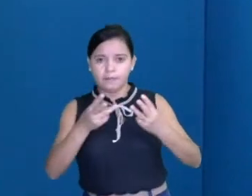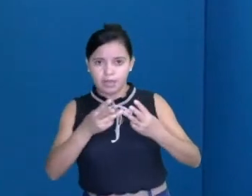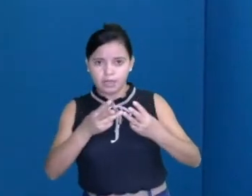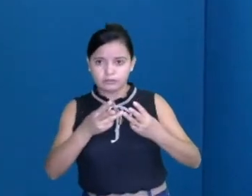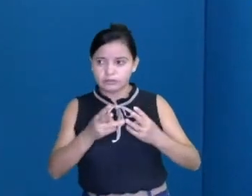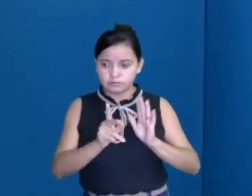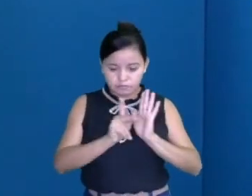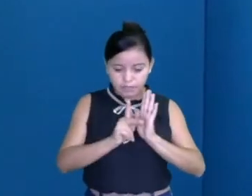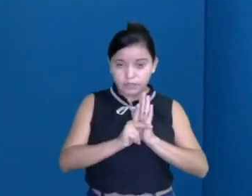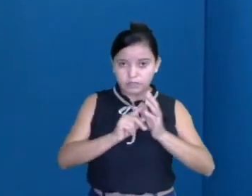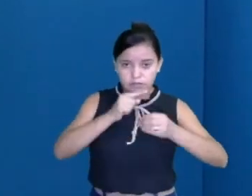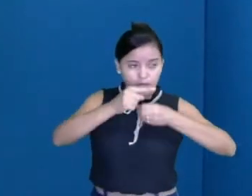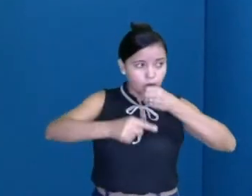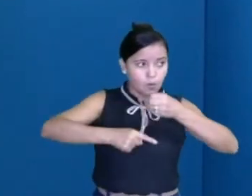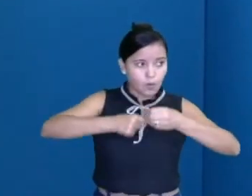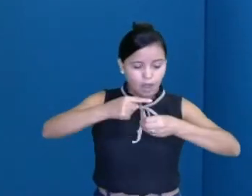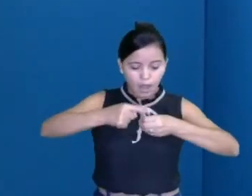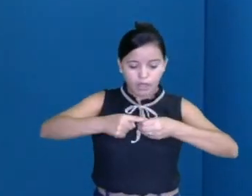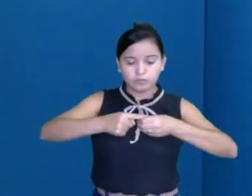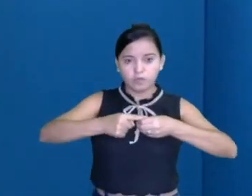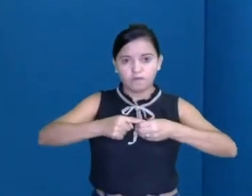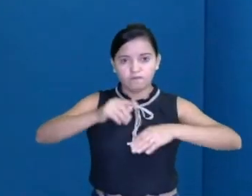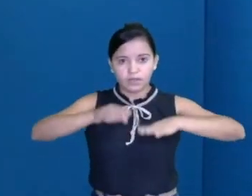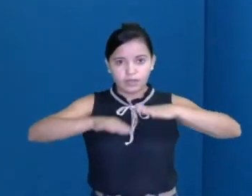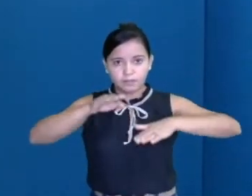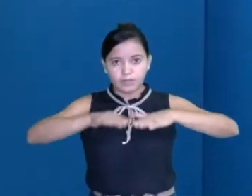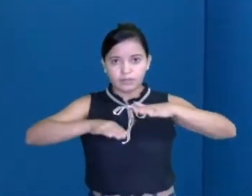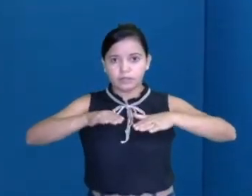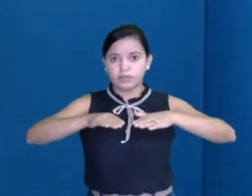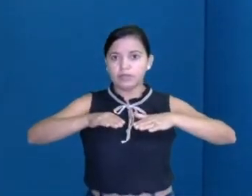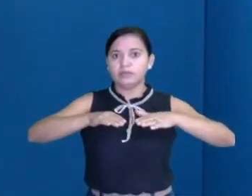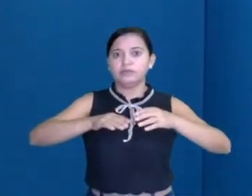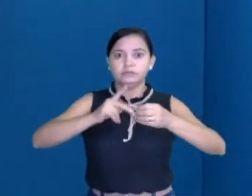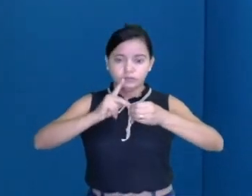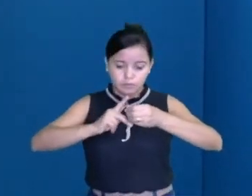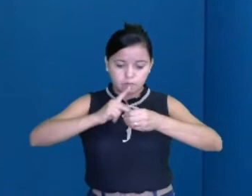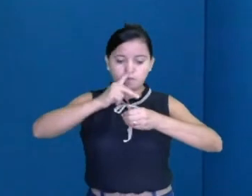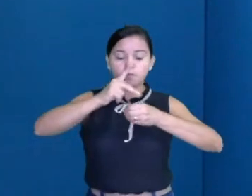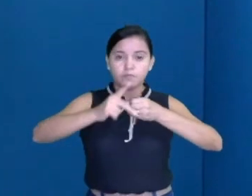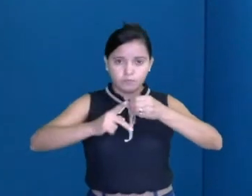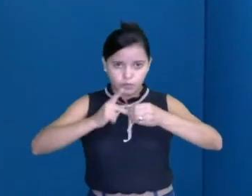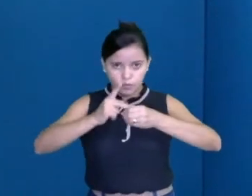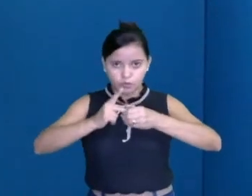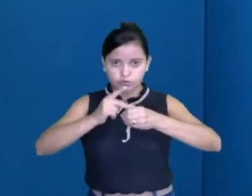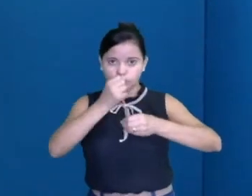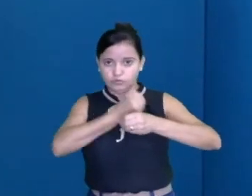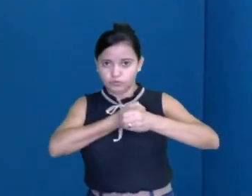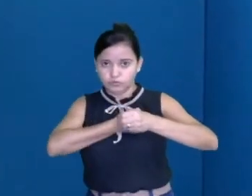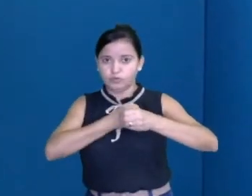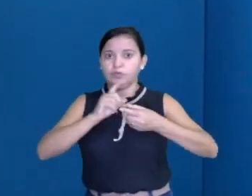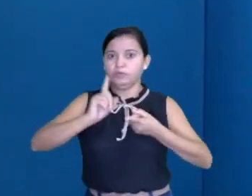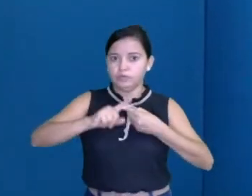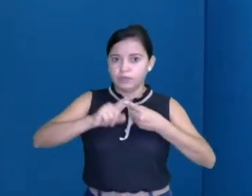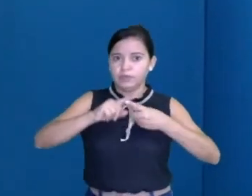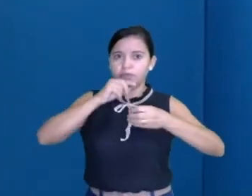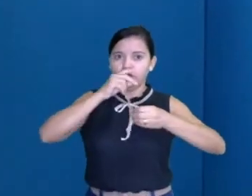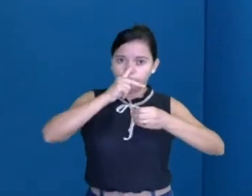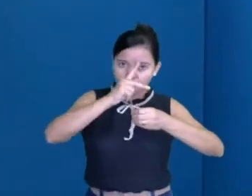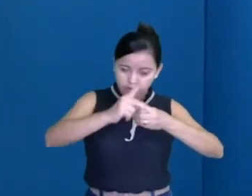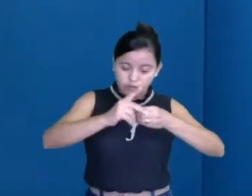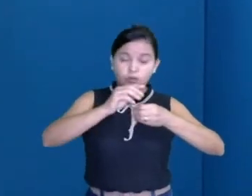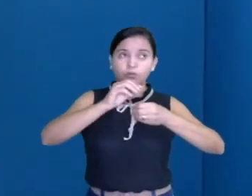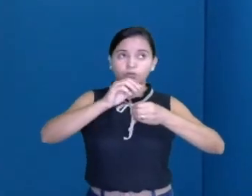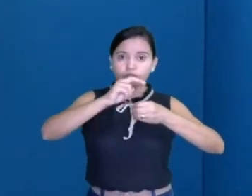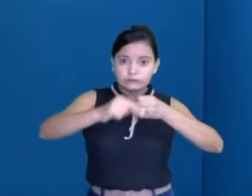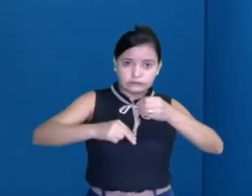átomo, ele vai ter nada menos, ele vai ser igual ao número de prótons, ao número atômico, mais o número de nêutrons. Porque é onde tem uma massa que ela é o quê? Que não é